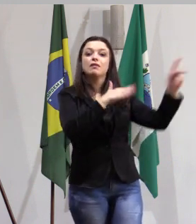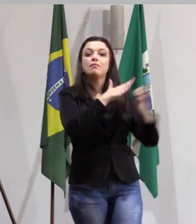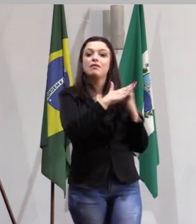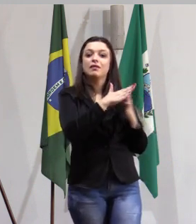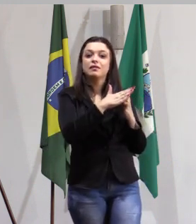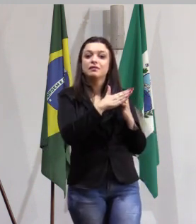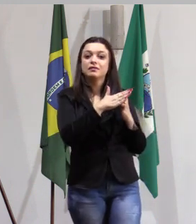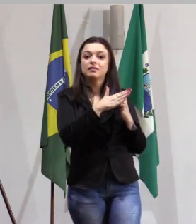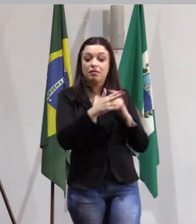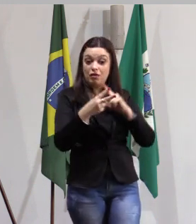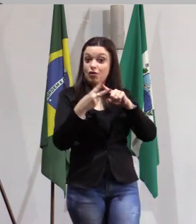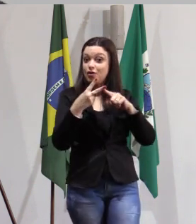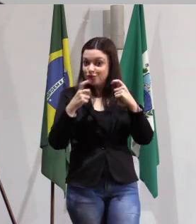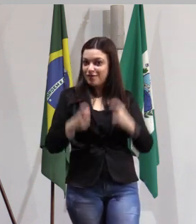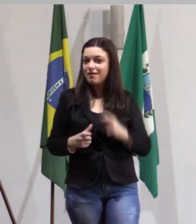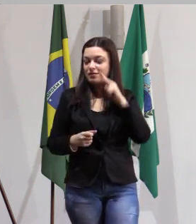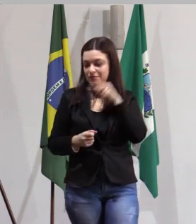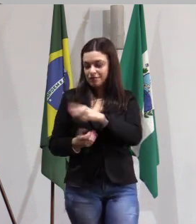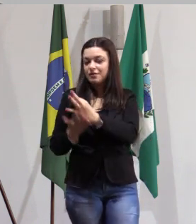ponto aqui?